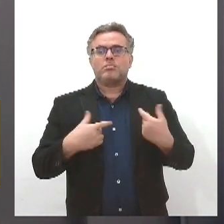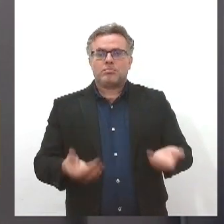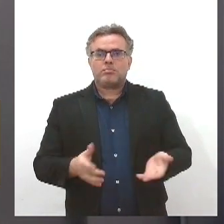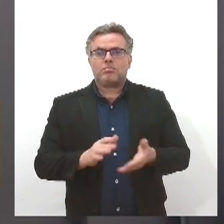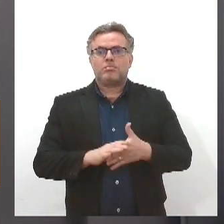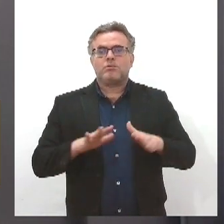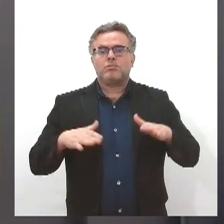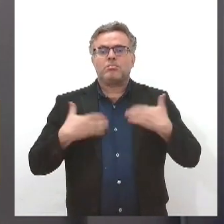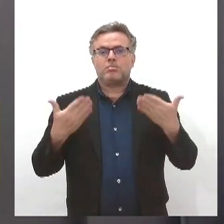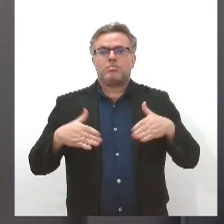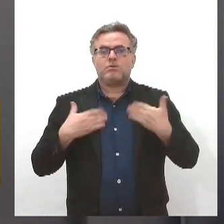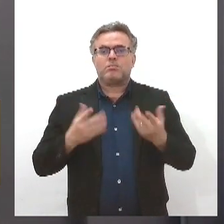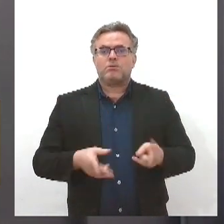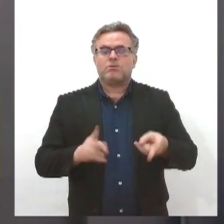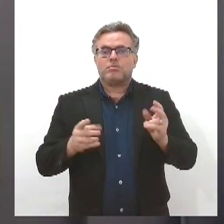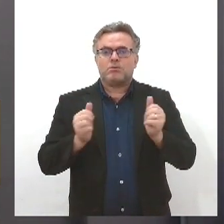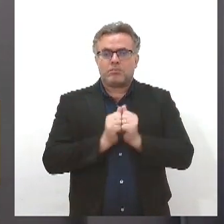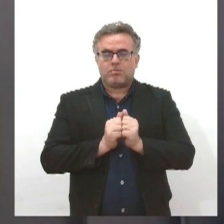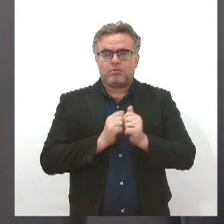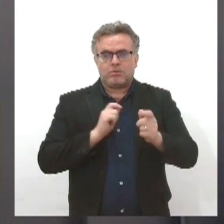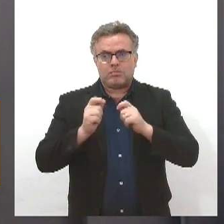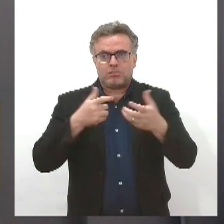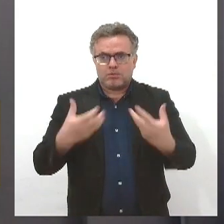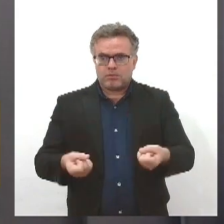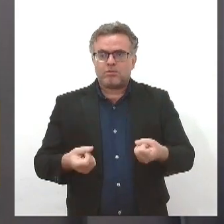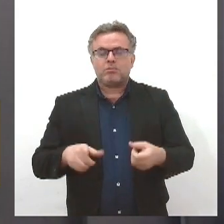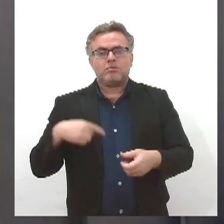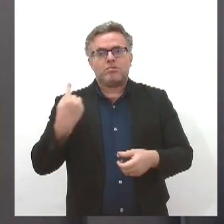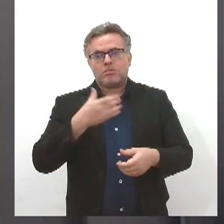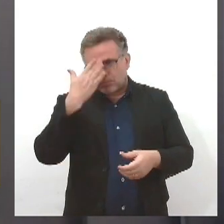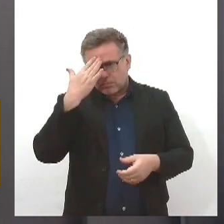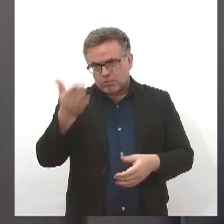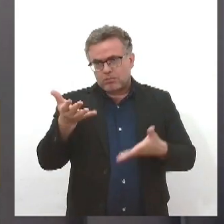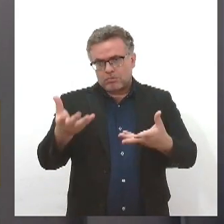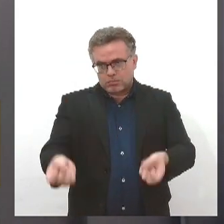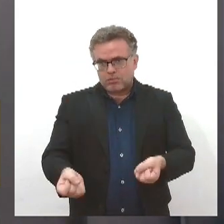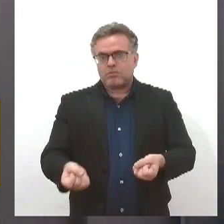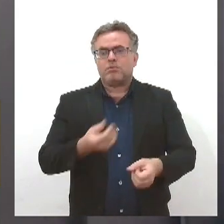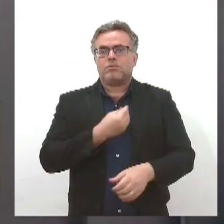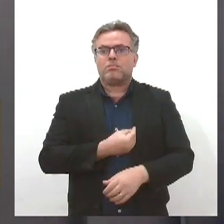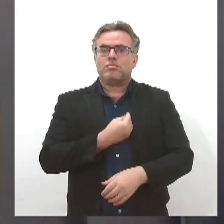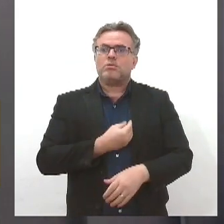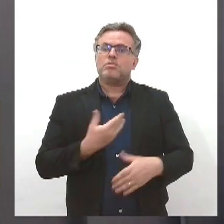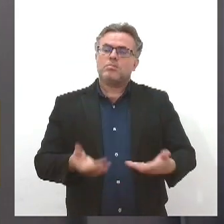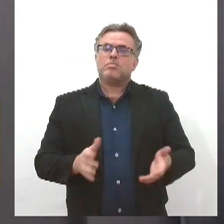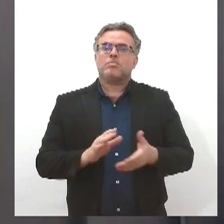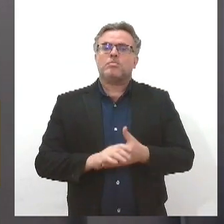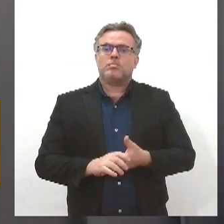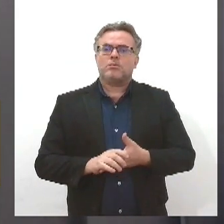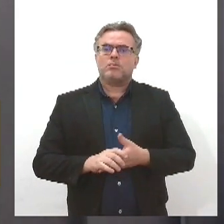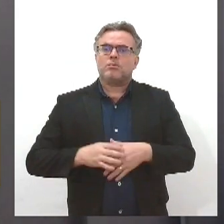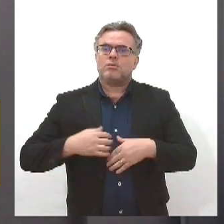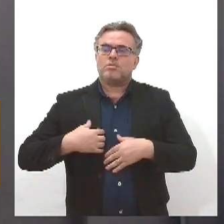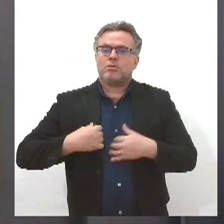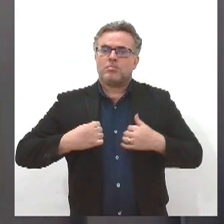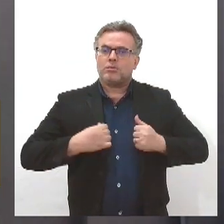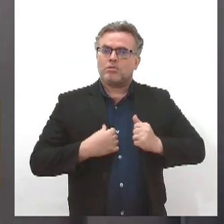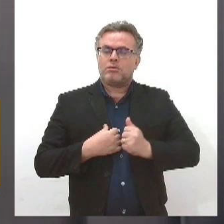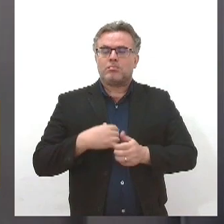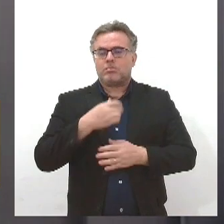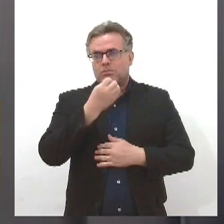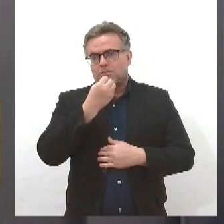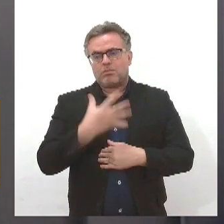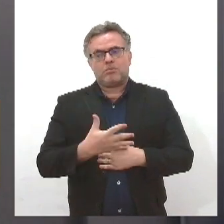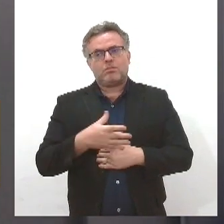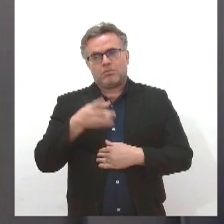estar com vocês aqui hoje. Nós que agradecemos mais uma vez sua participação. Balbino, que coisa boa, né? Então, 2 dias de